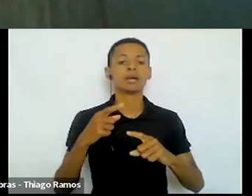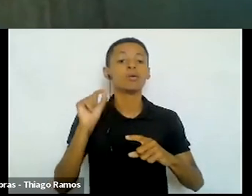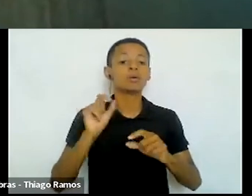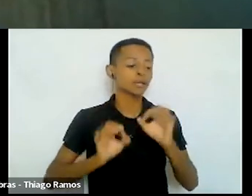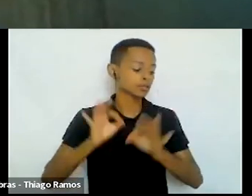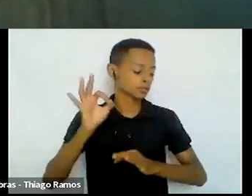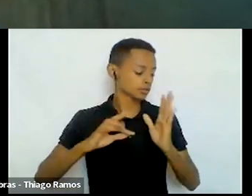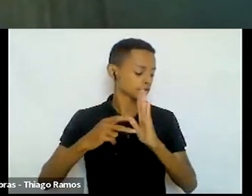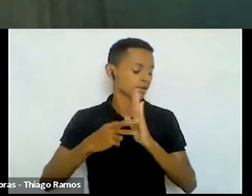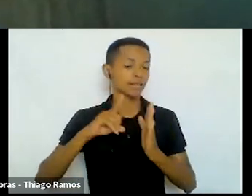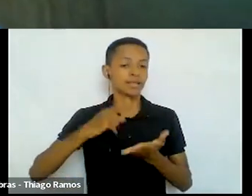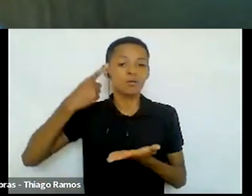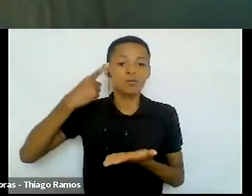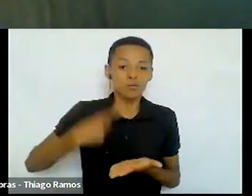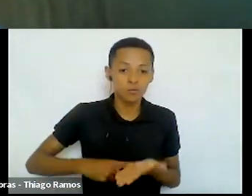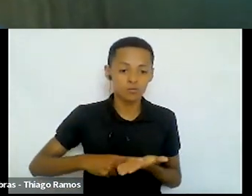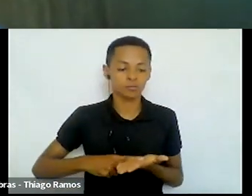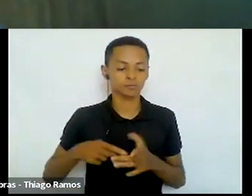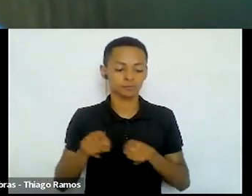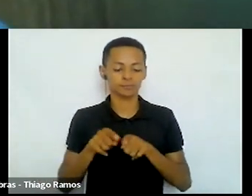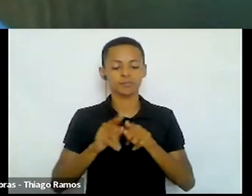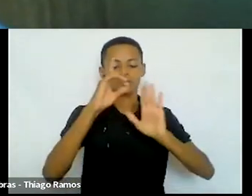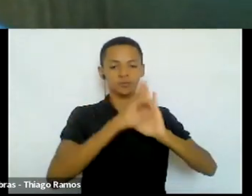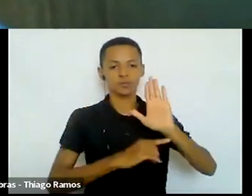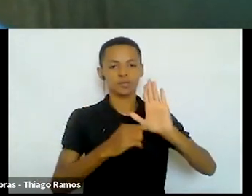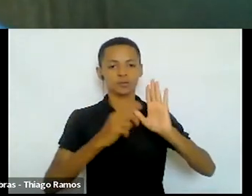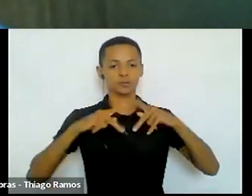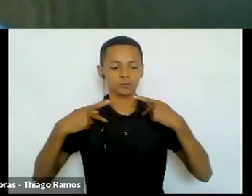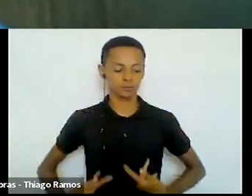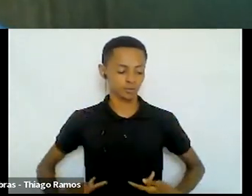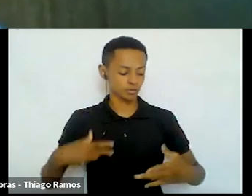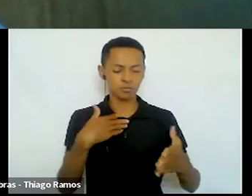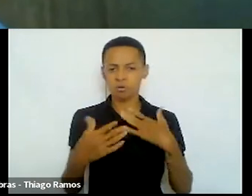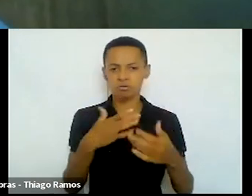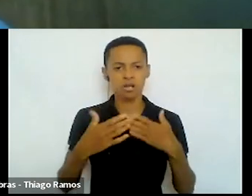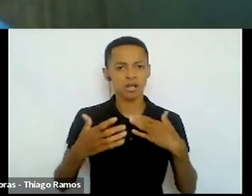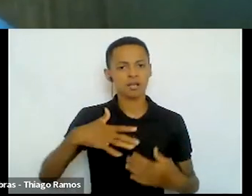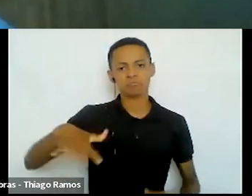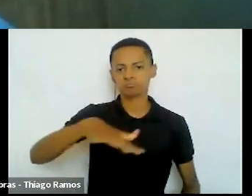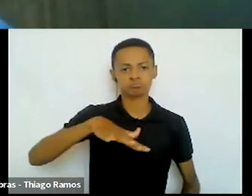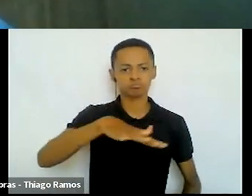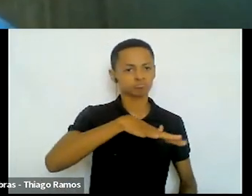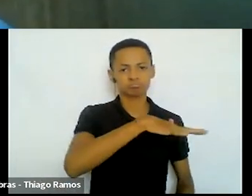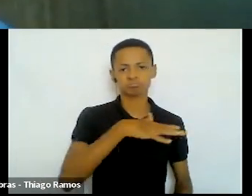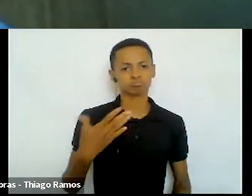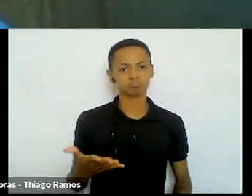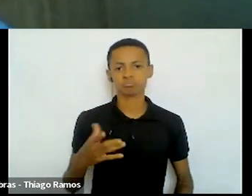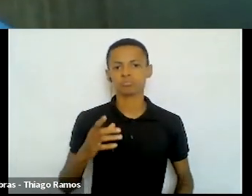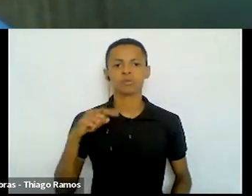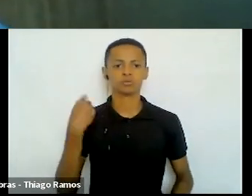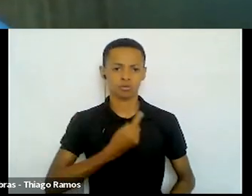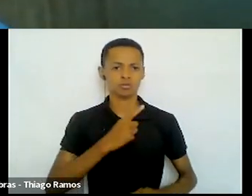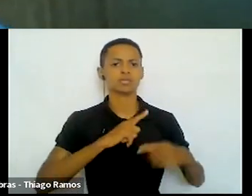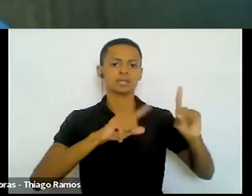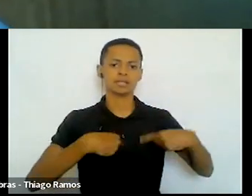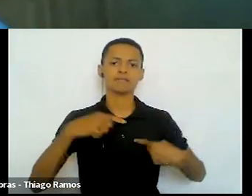ter um compromisso, né, com os direitos humanos em todos os campos, né? E aí a gente tem a gente tem um desafio aí, né,